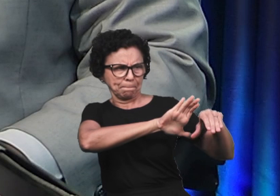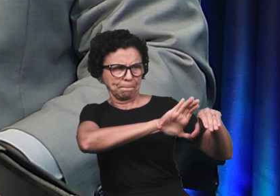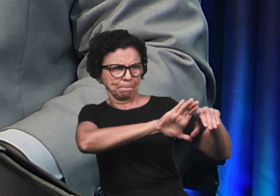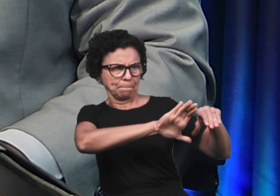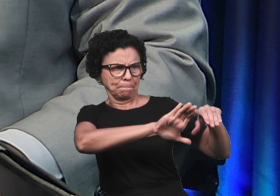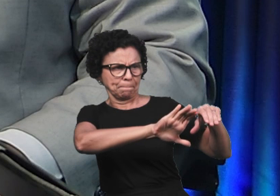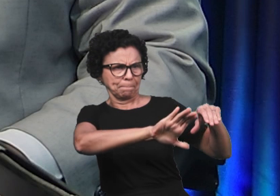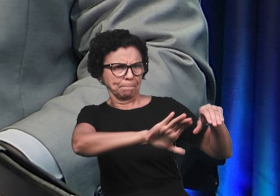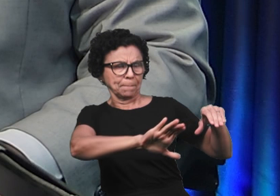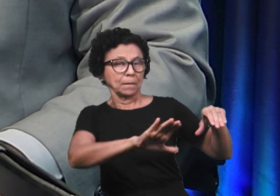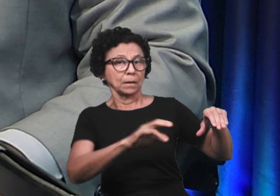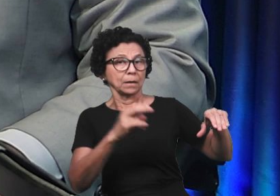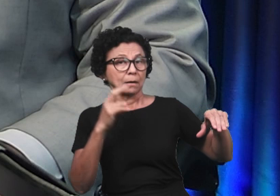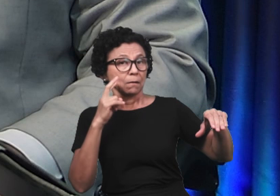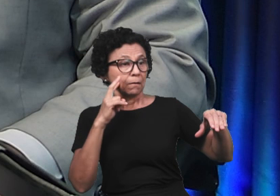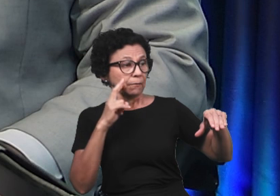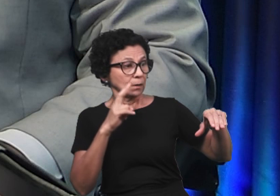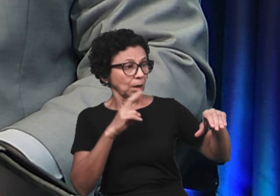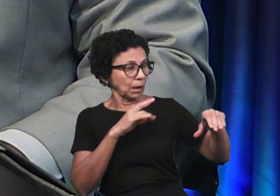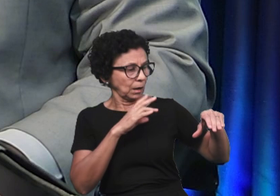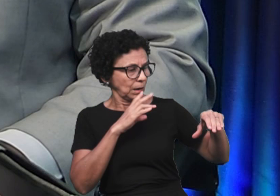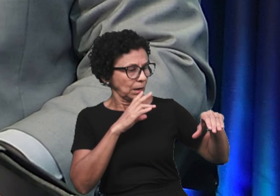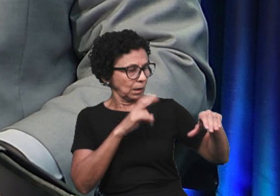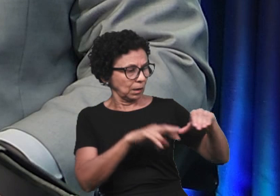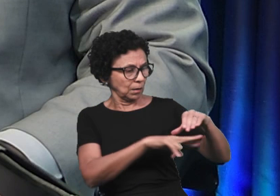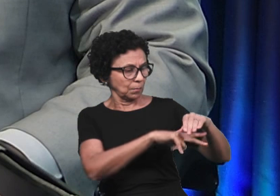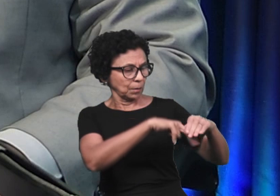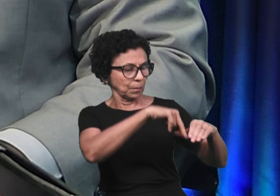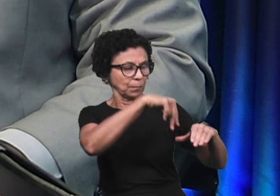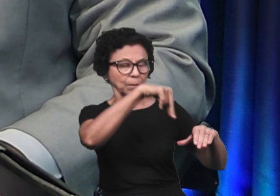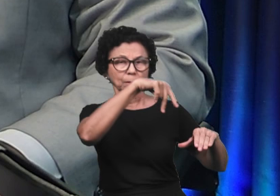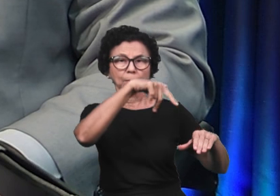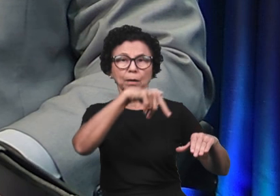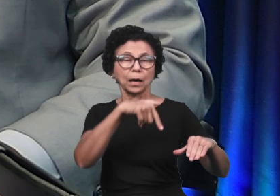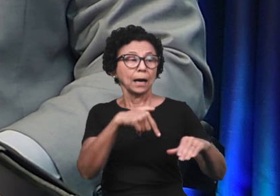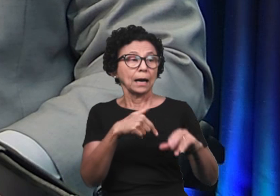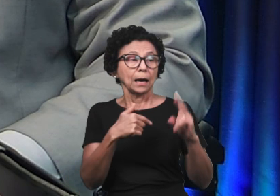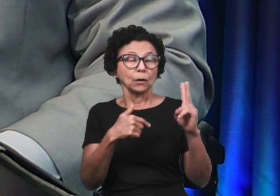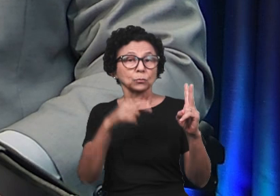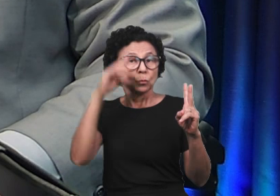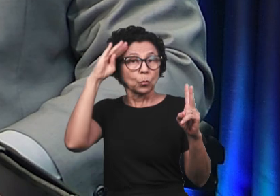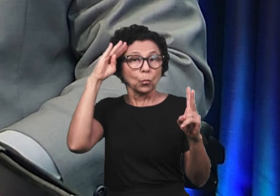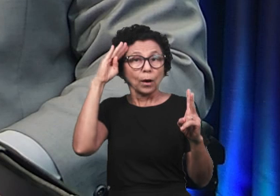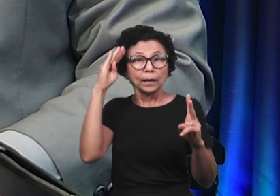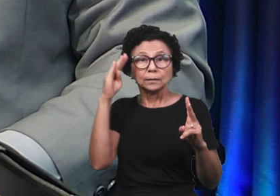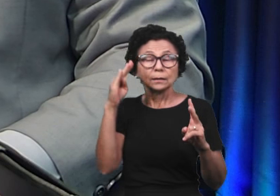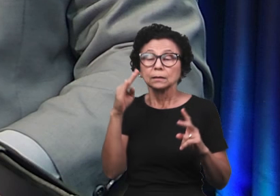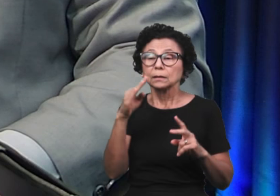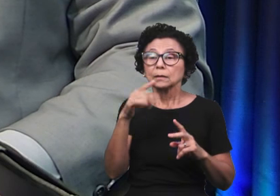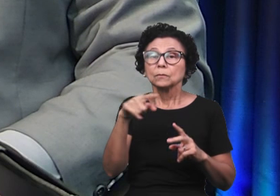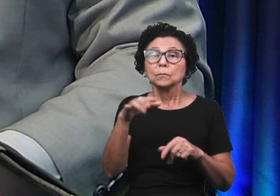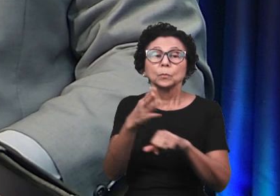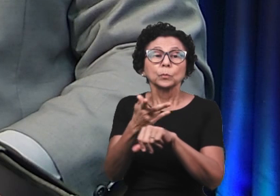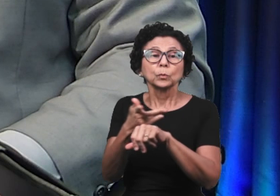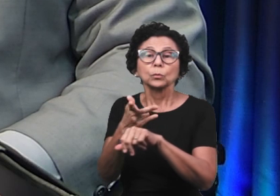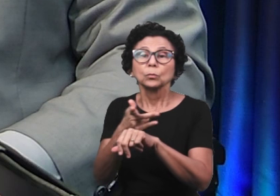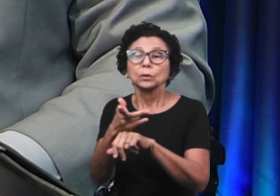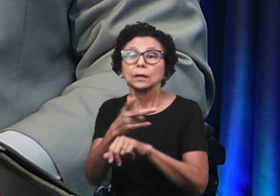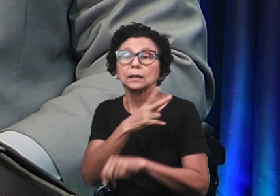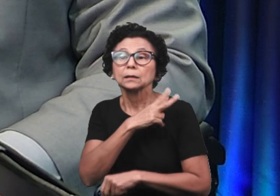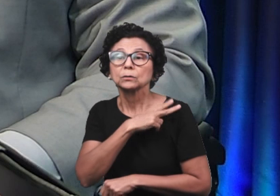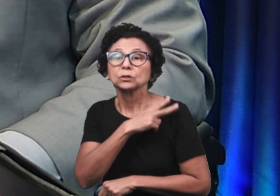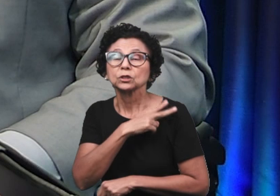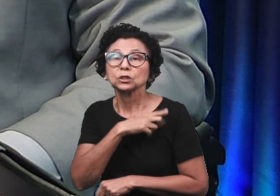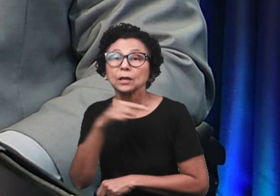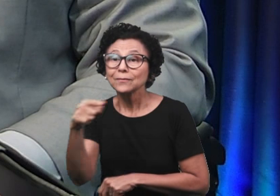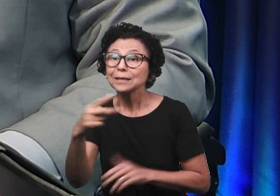seus superiores. E os superiores disseram assim, olha, não, vocês deu dinheiro para eles, e disse assim, vocês vão dizer